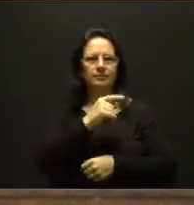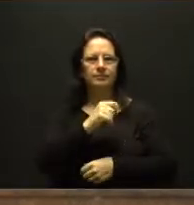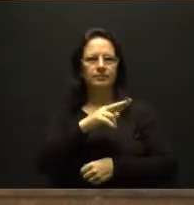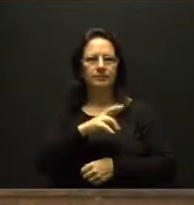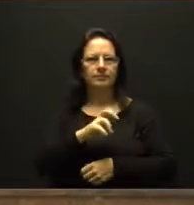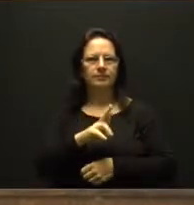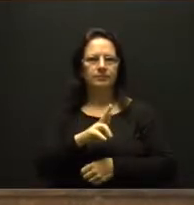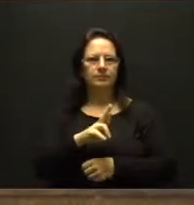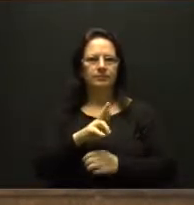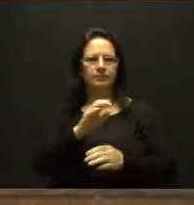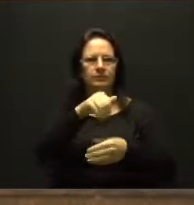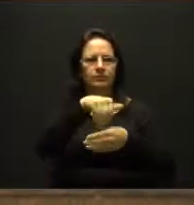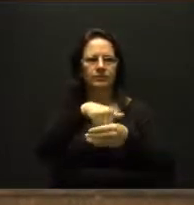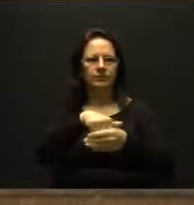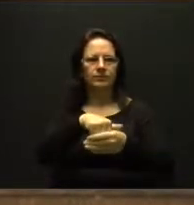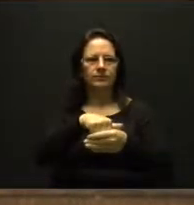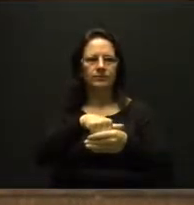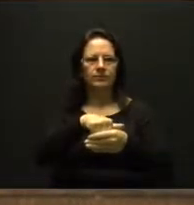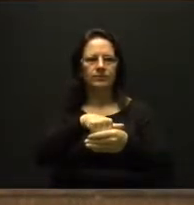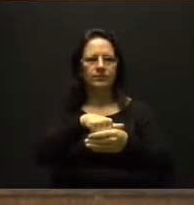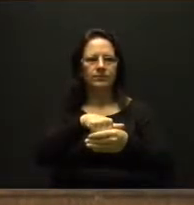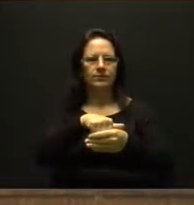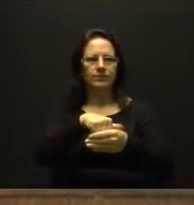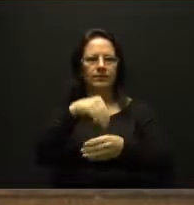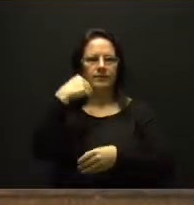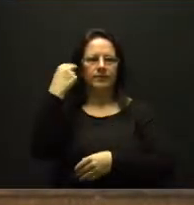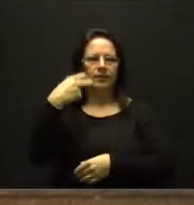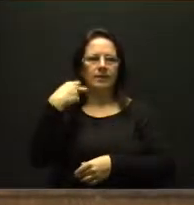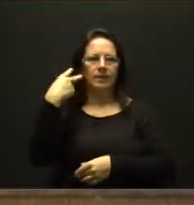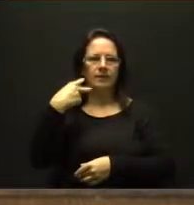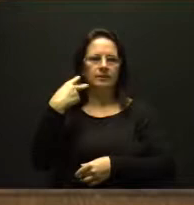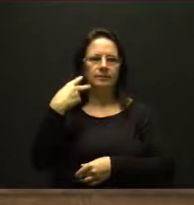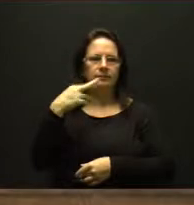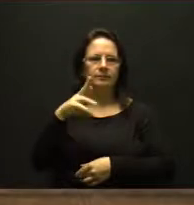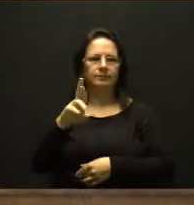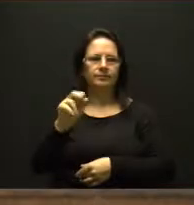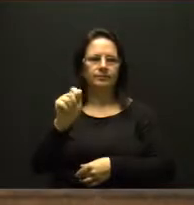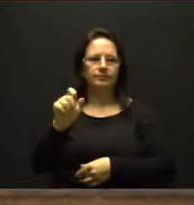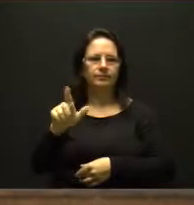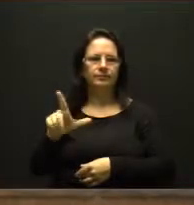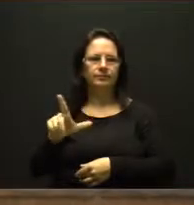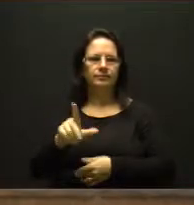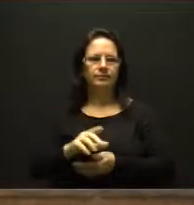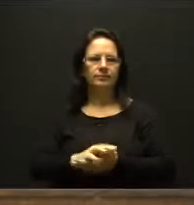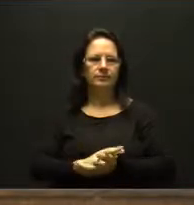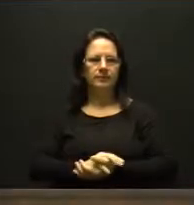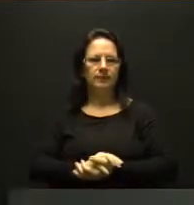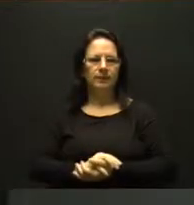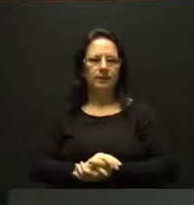em votação uma palavra vereador rafael tutor